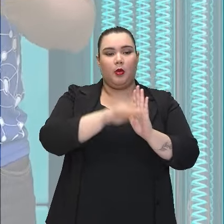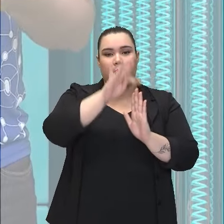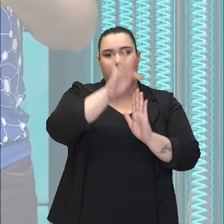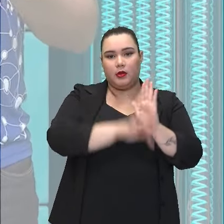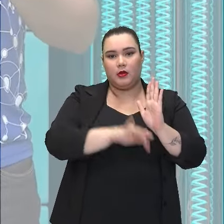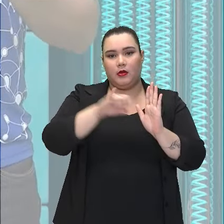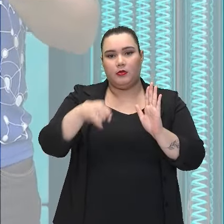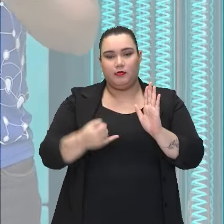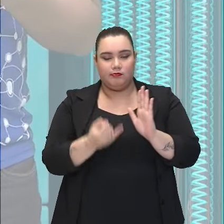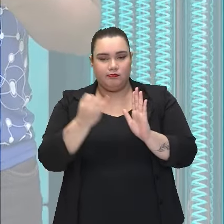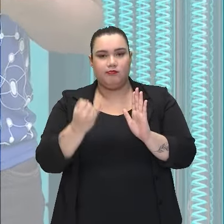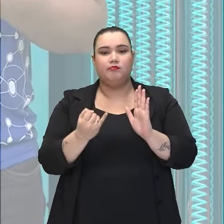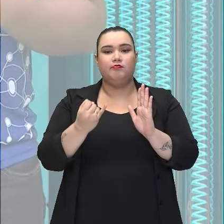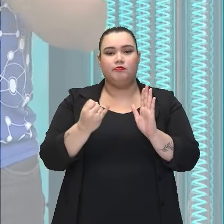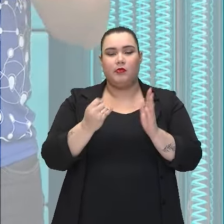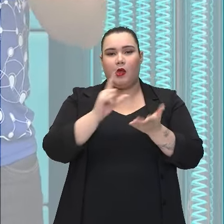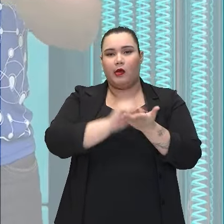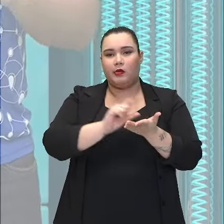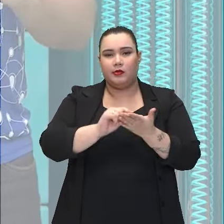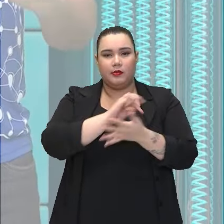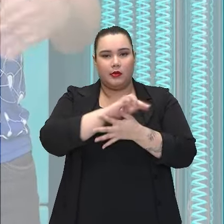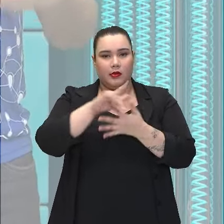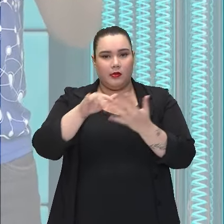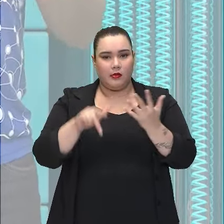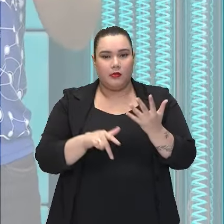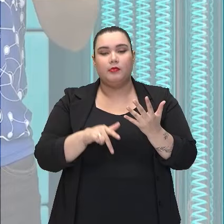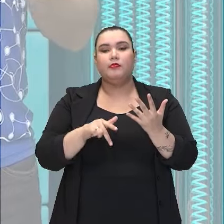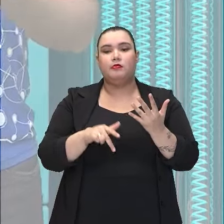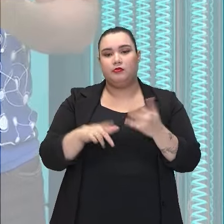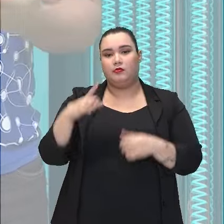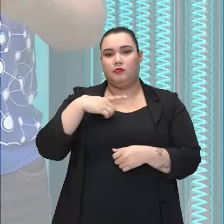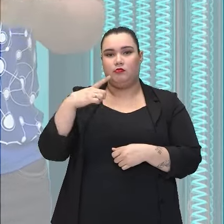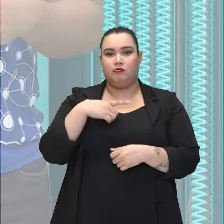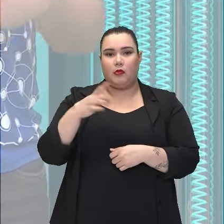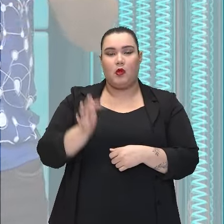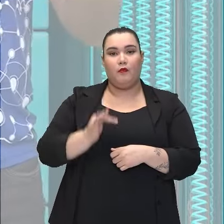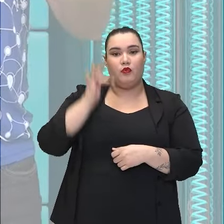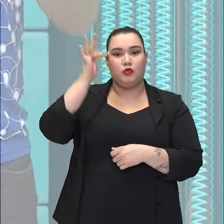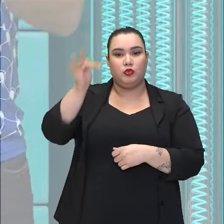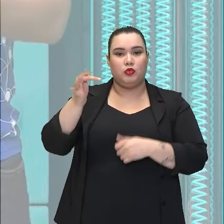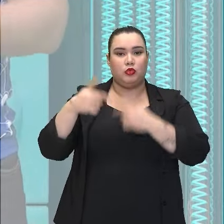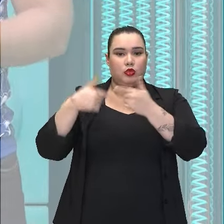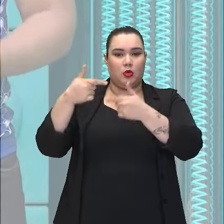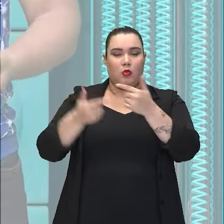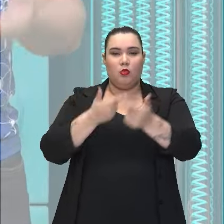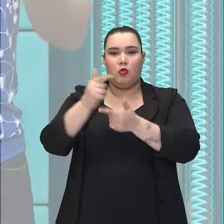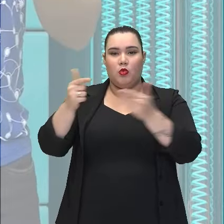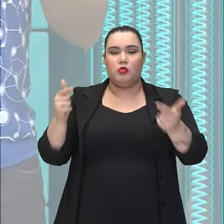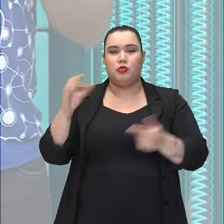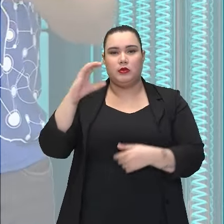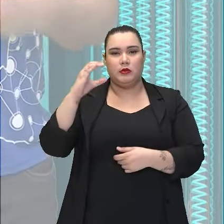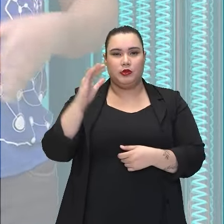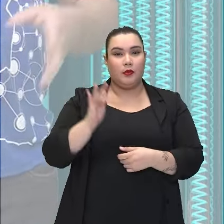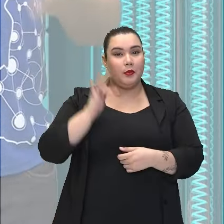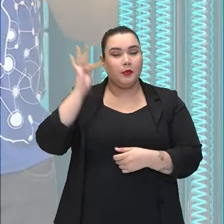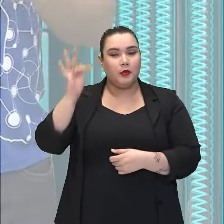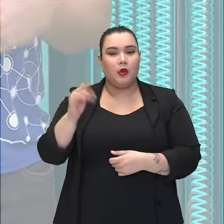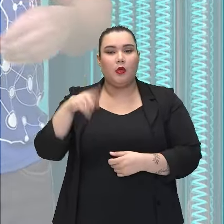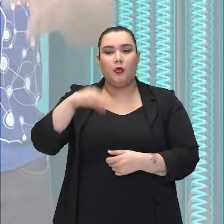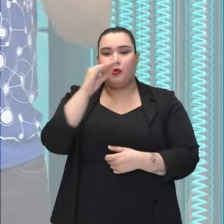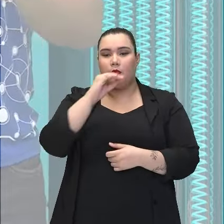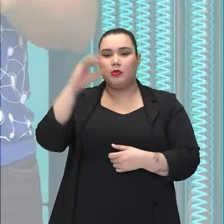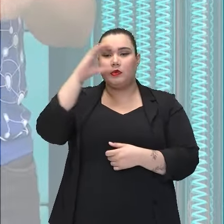como verbete, artigos, certo? Que ele vai contar para as futuras gerações, para outros cientistas, o